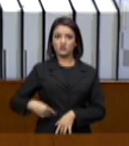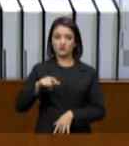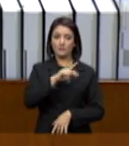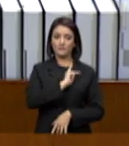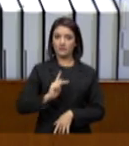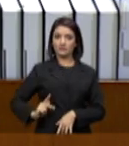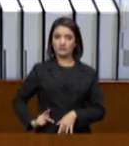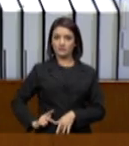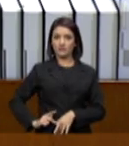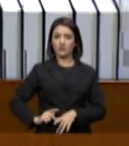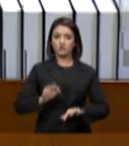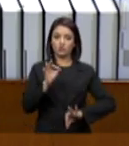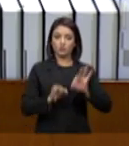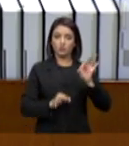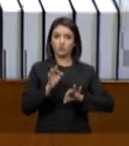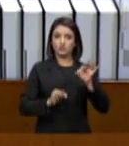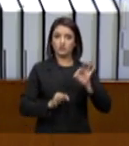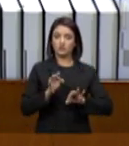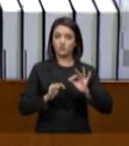tribunais superiores